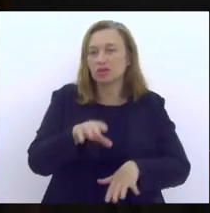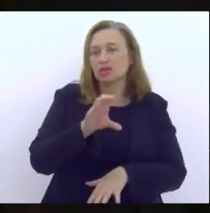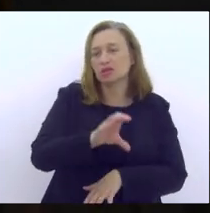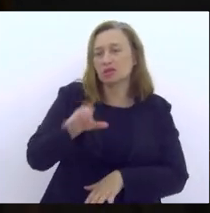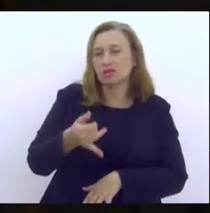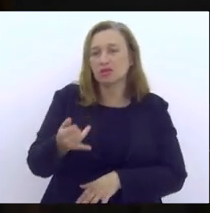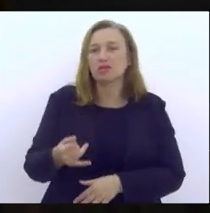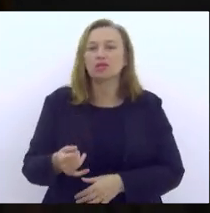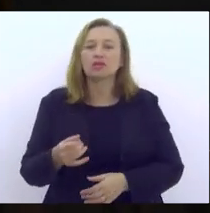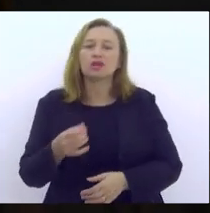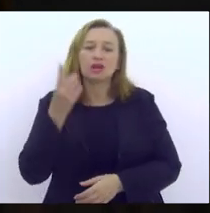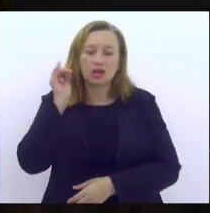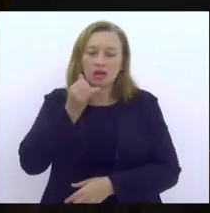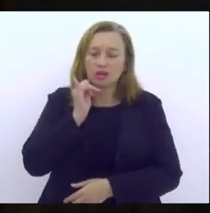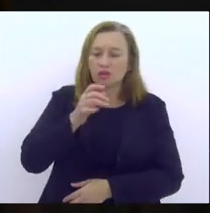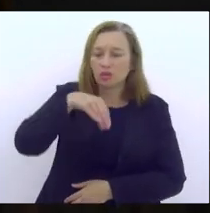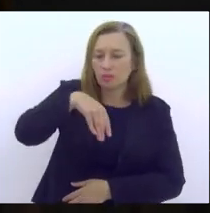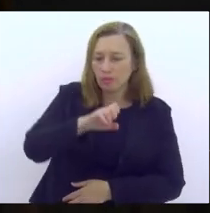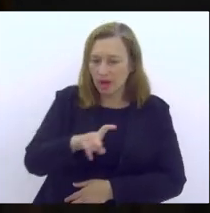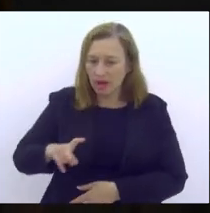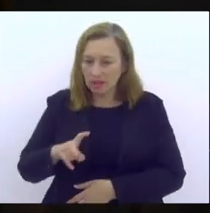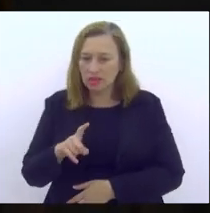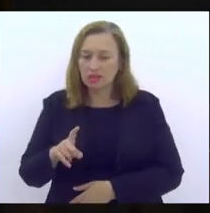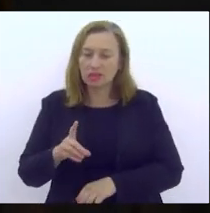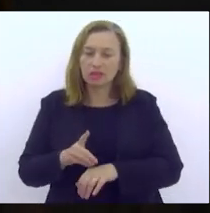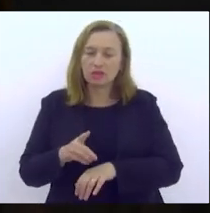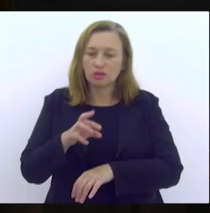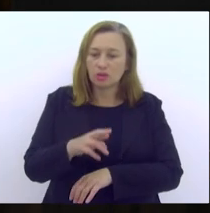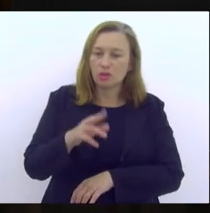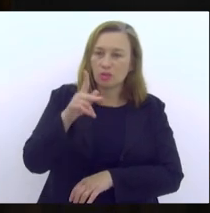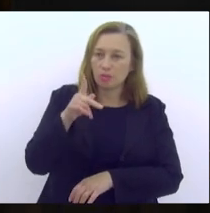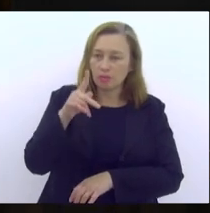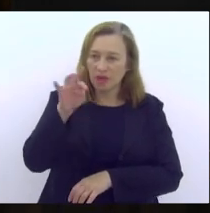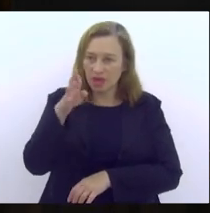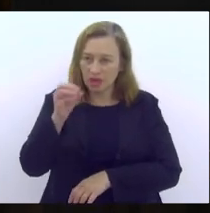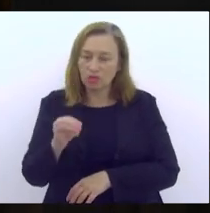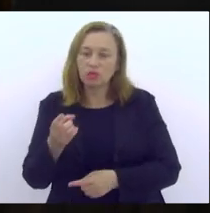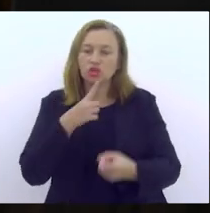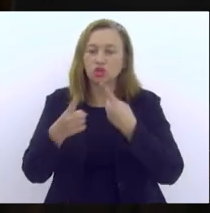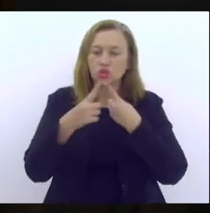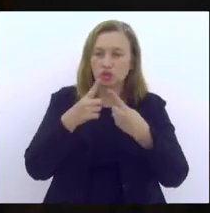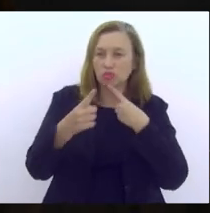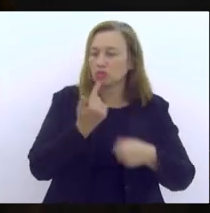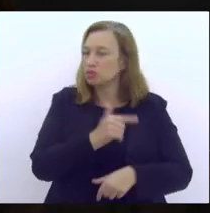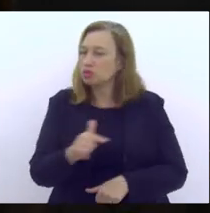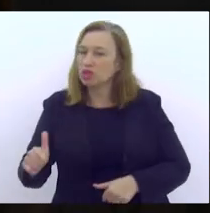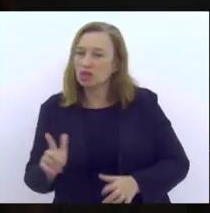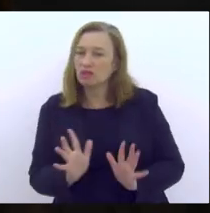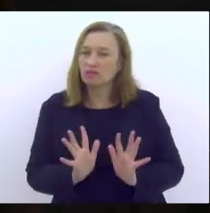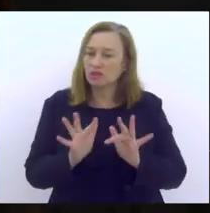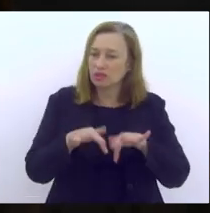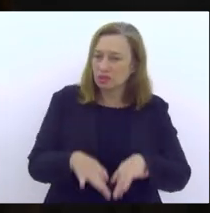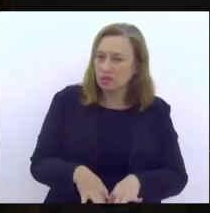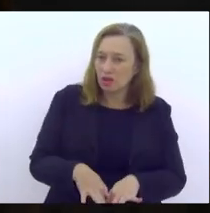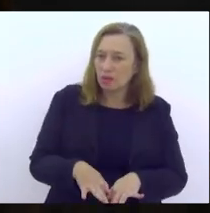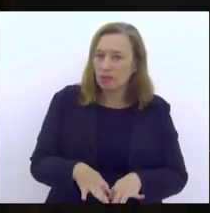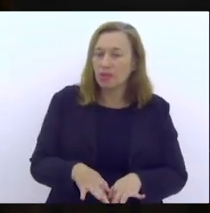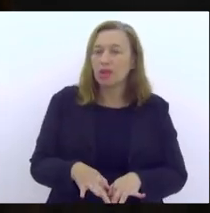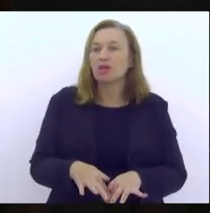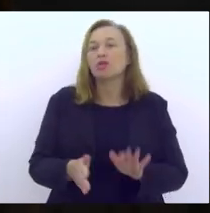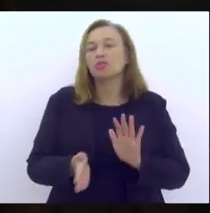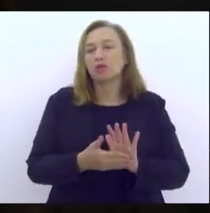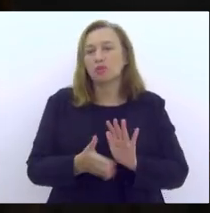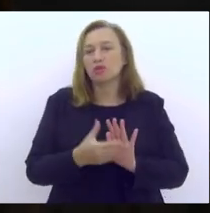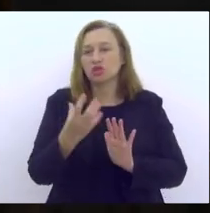deputados Max Lemos, Dr. Pedro Ricardo e Felipe Soares. Em discussão, não havendo quem queira discutir, encerrada a discussão, a